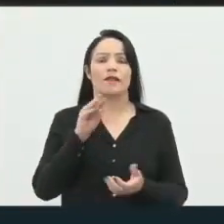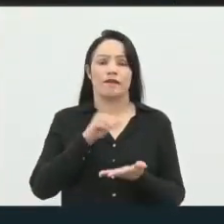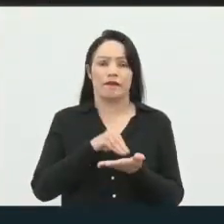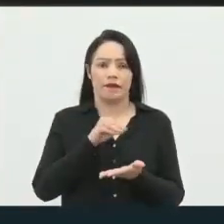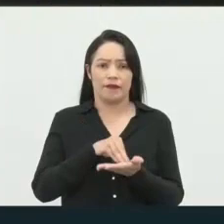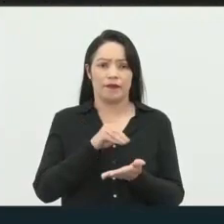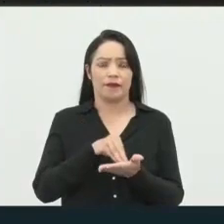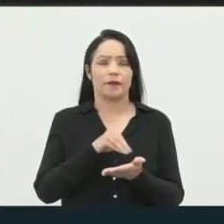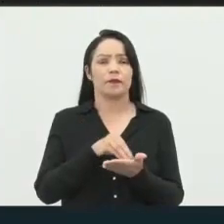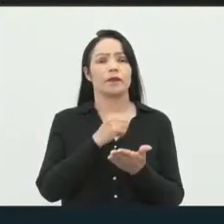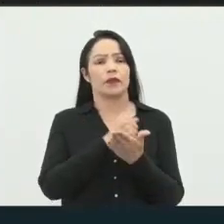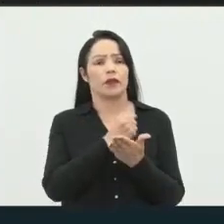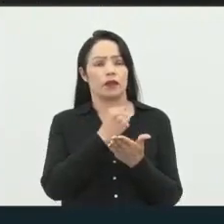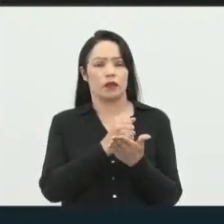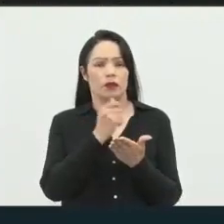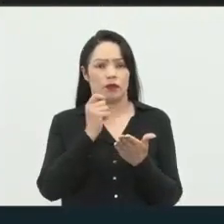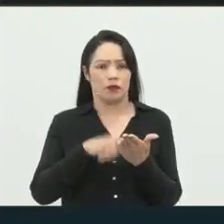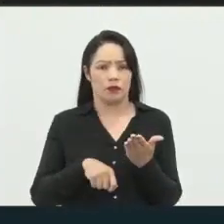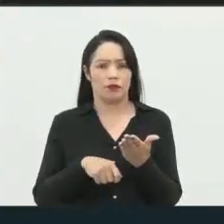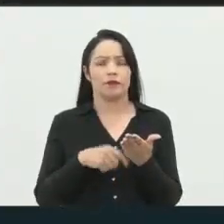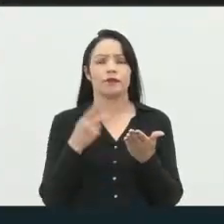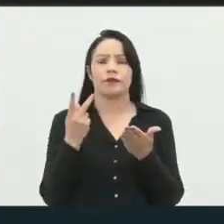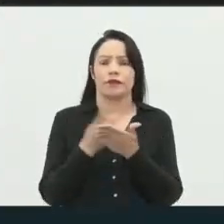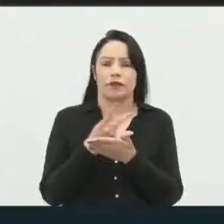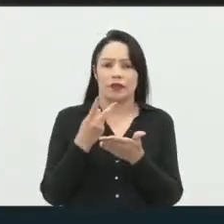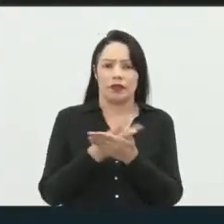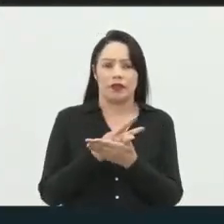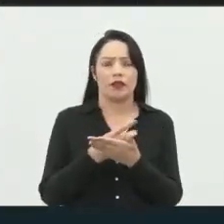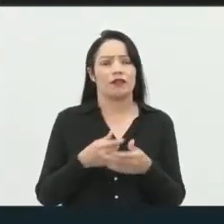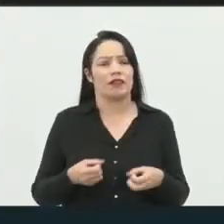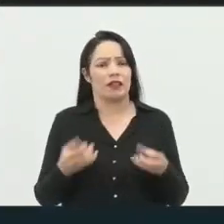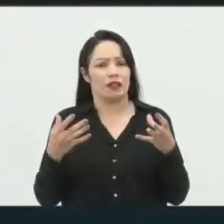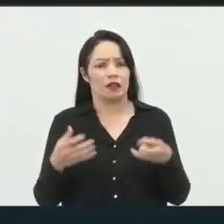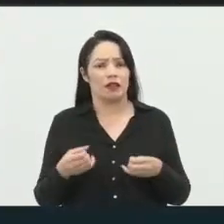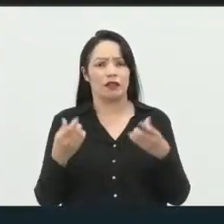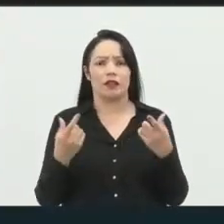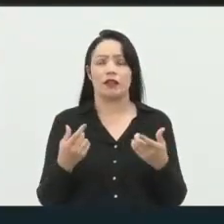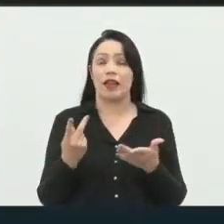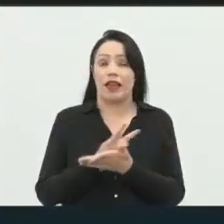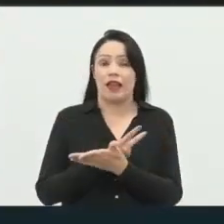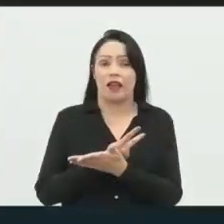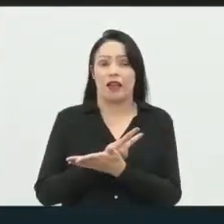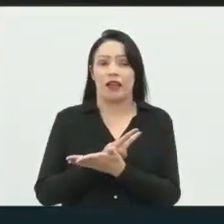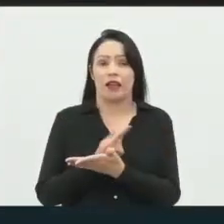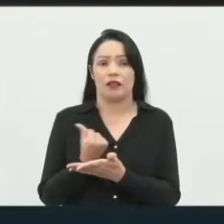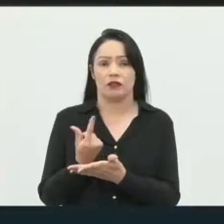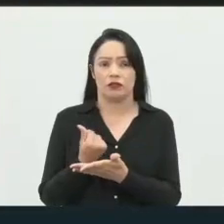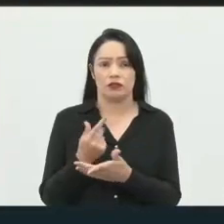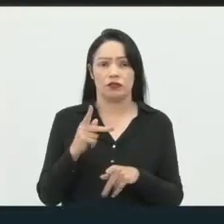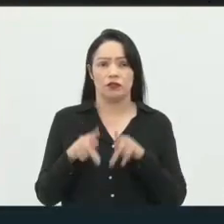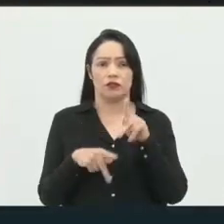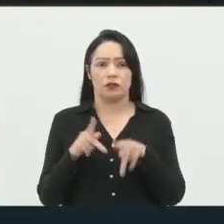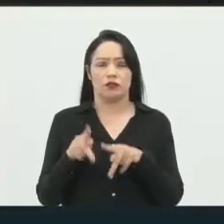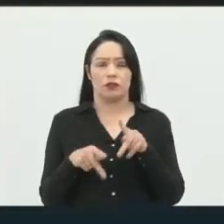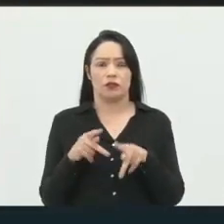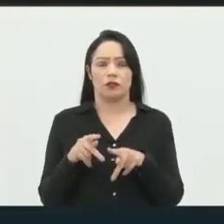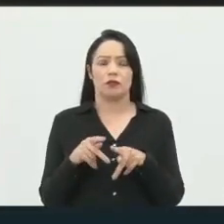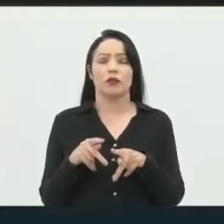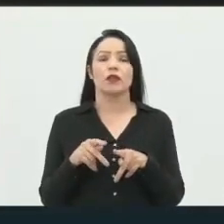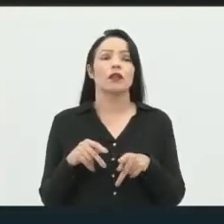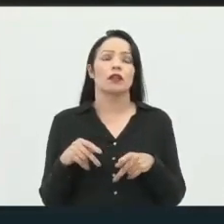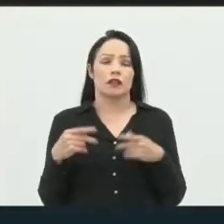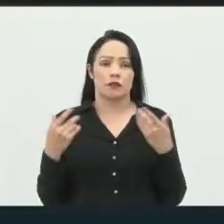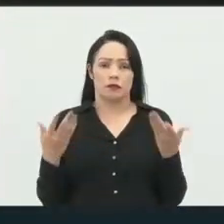das contratações dos erros do gasto errado o dinheiro público seja de quem o for então neste caso